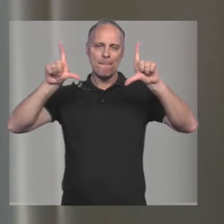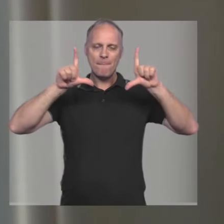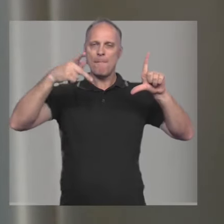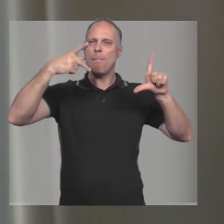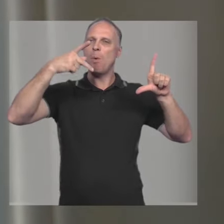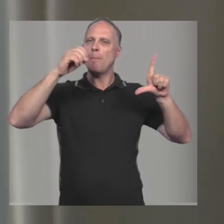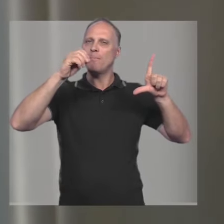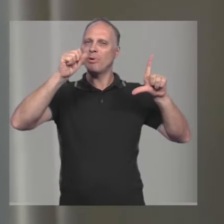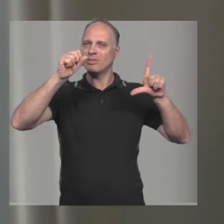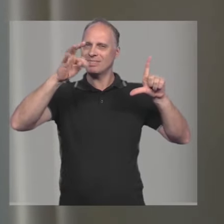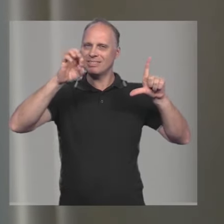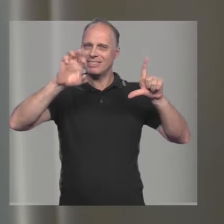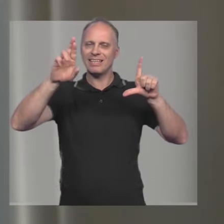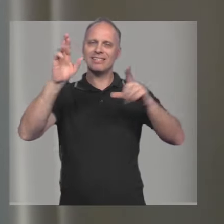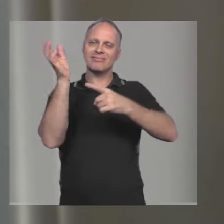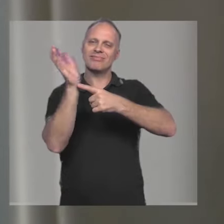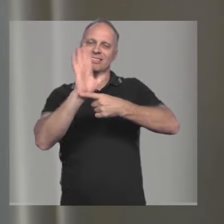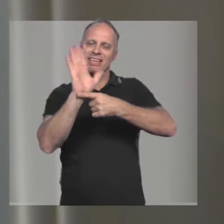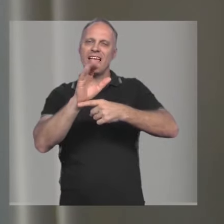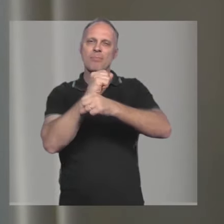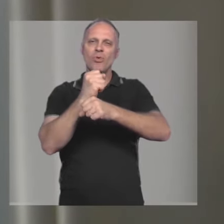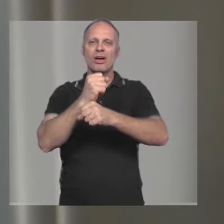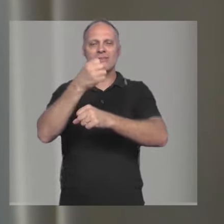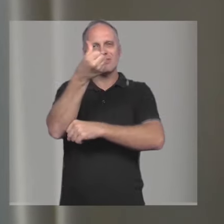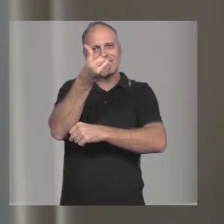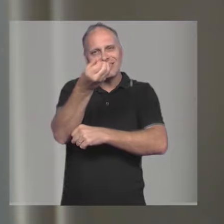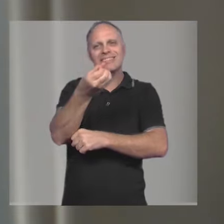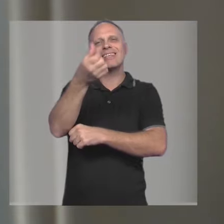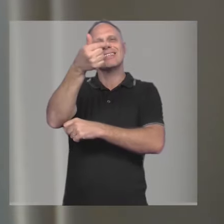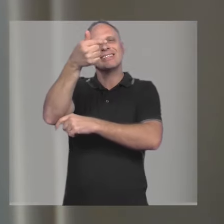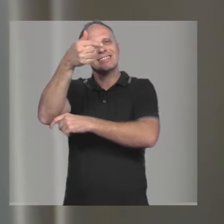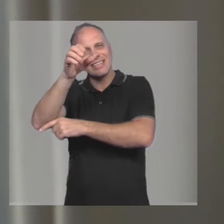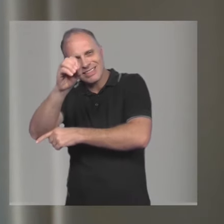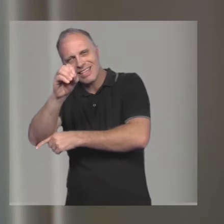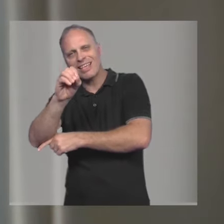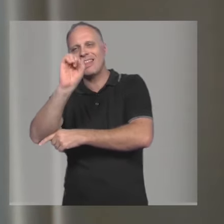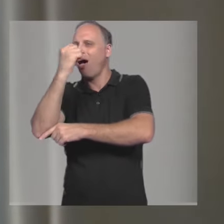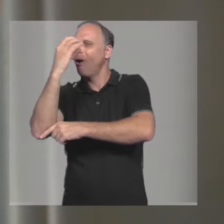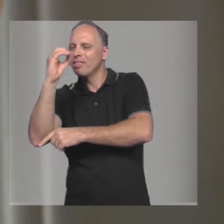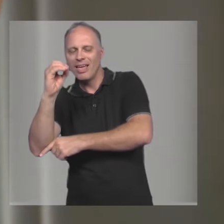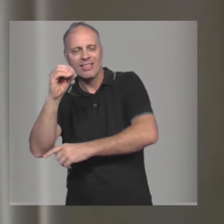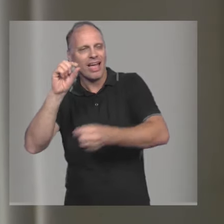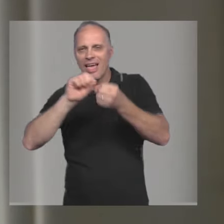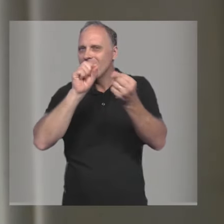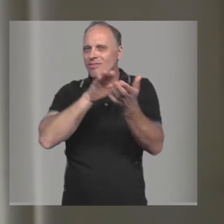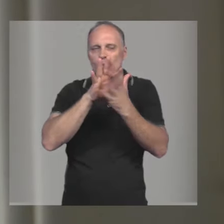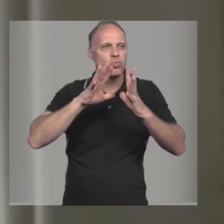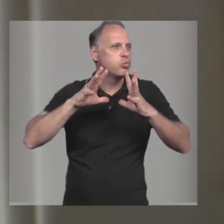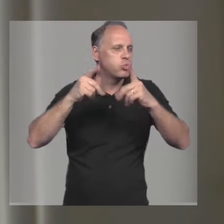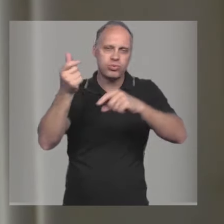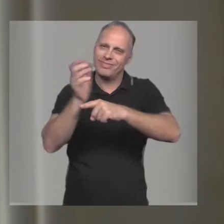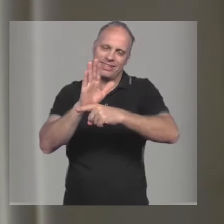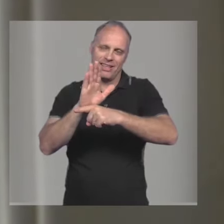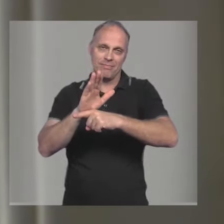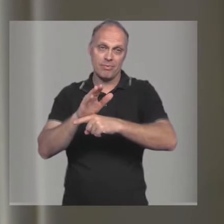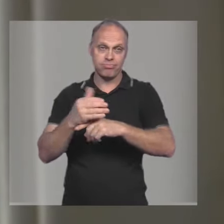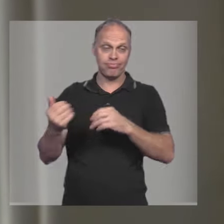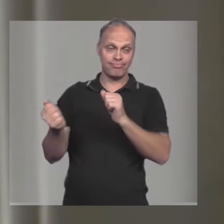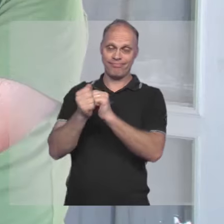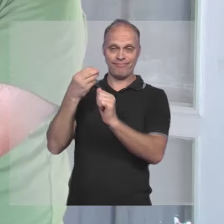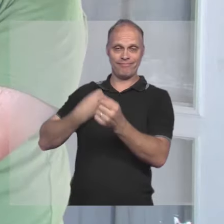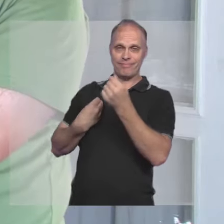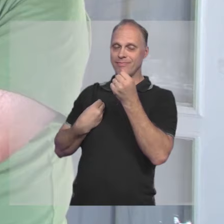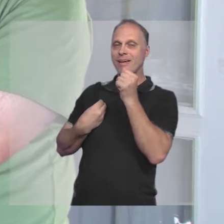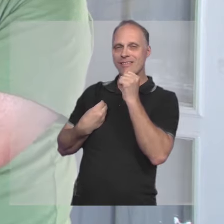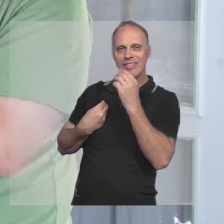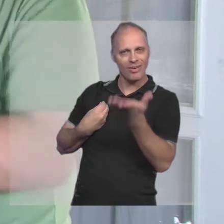pôsteres, por exemplo, do cinema nos anos 60 e 70, e é um cara que ainda está vivo hoje. E é surreal, tipo,